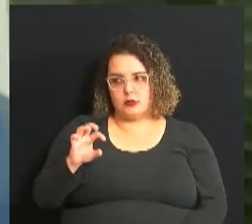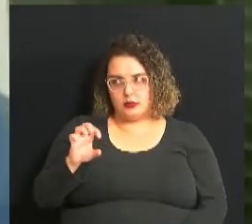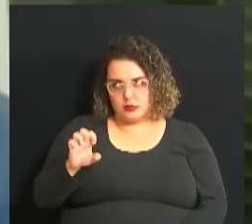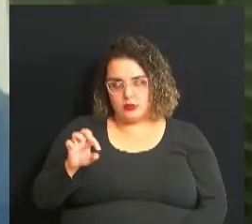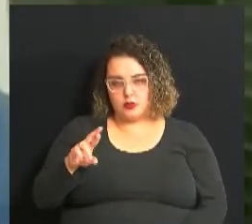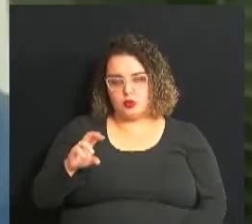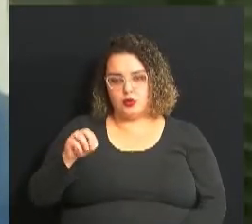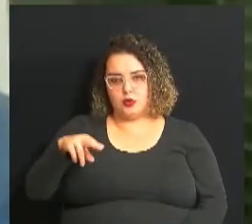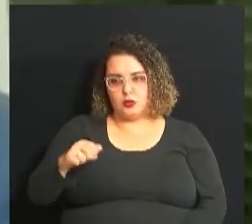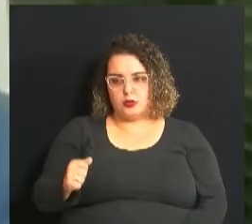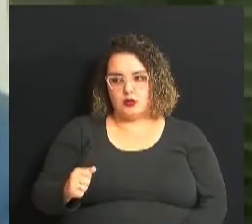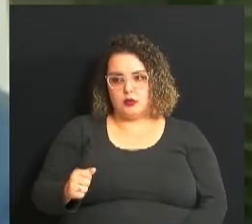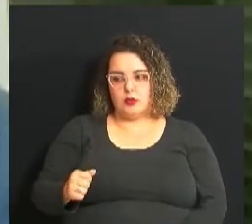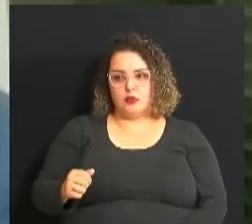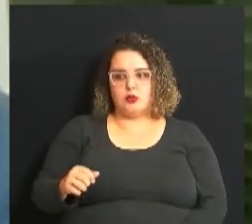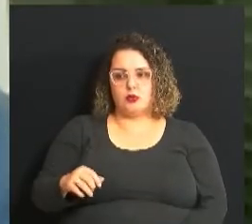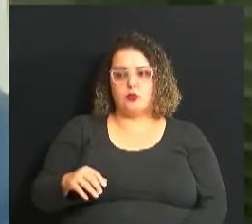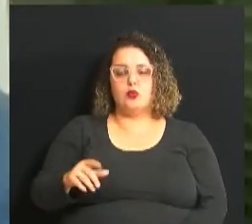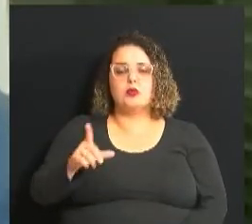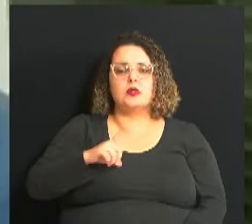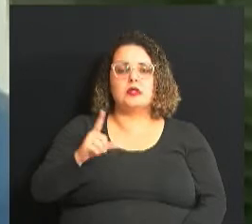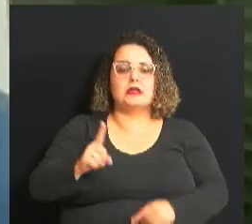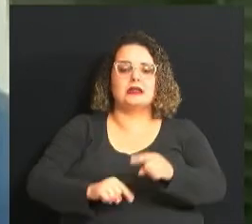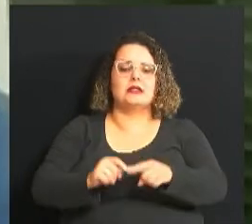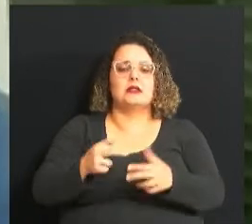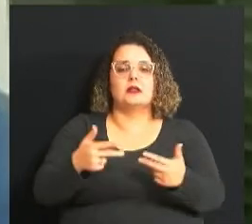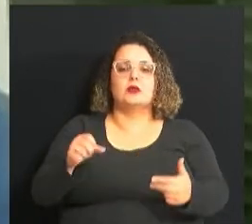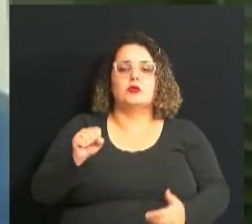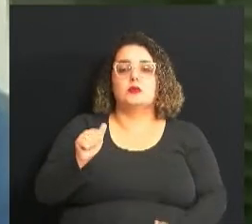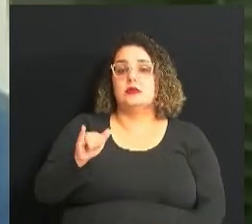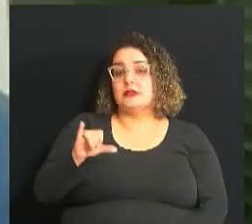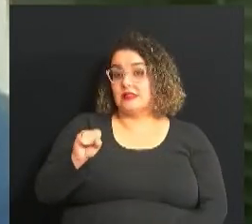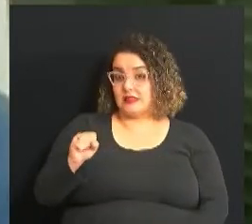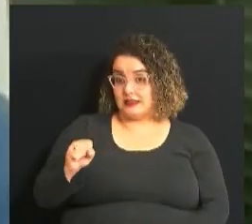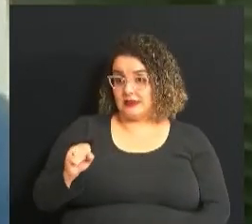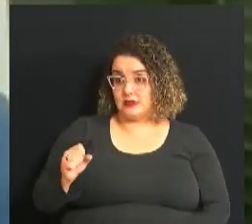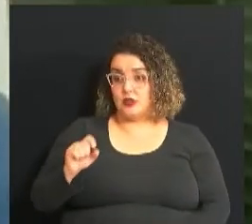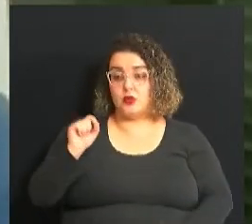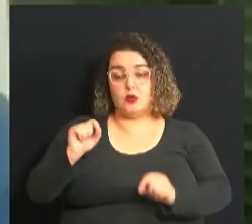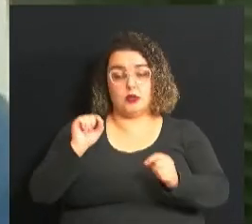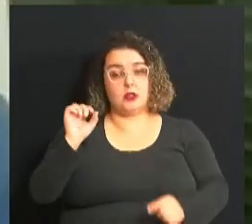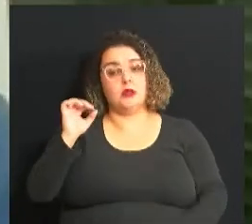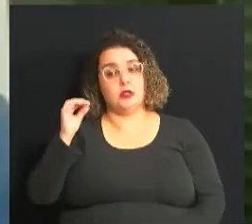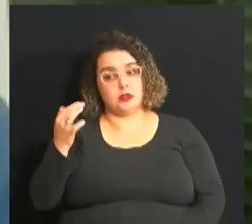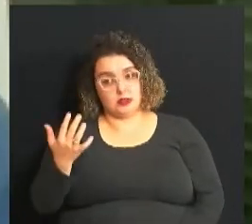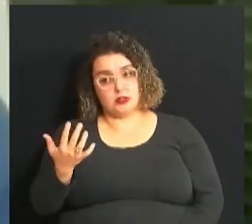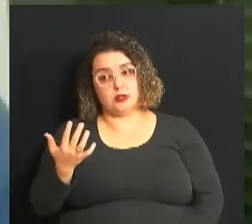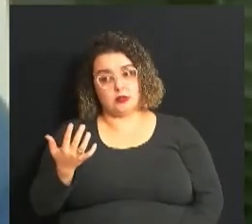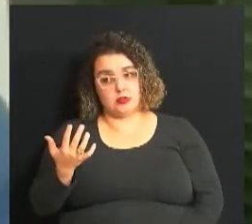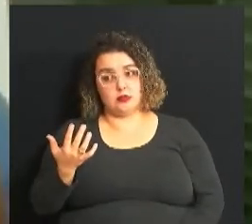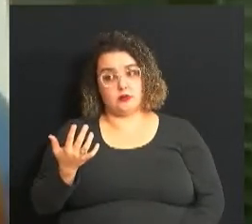que repor. A coisa que está acontecendo, e isso é uma atitude